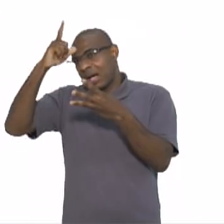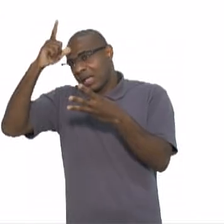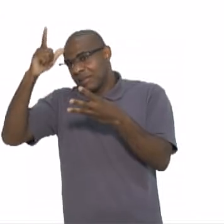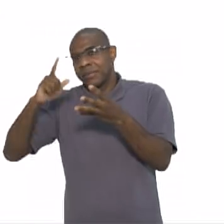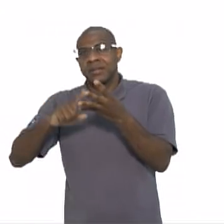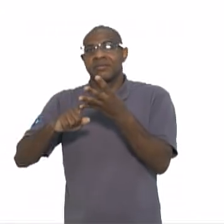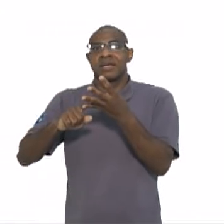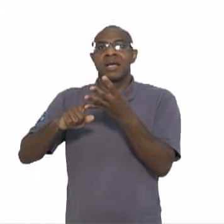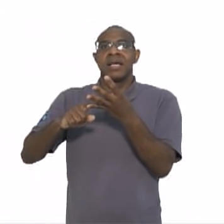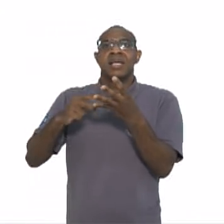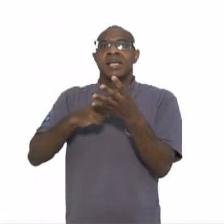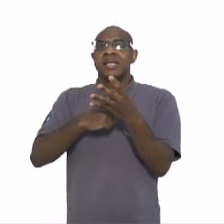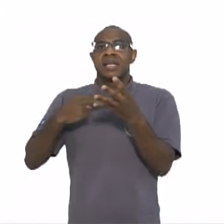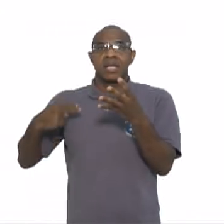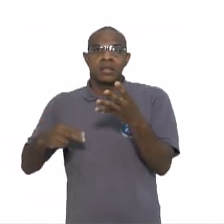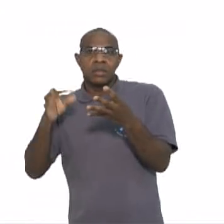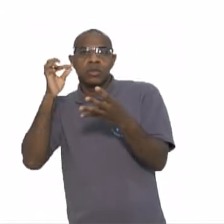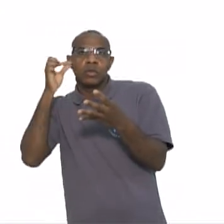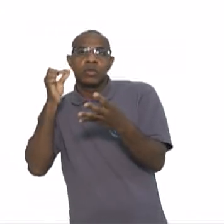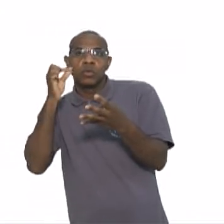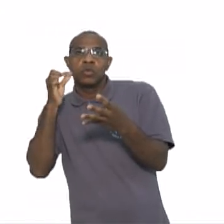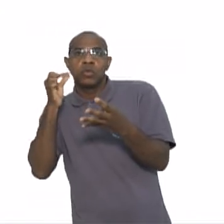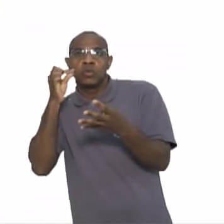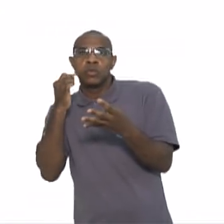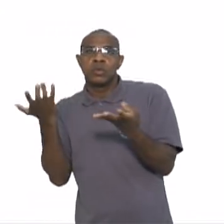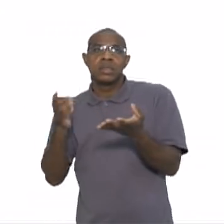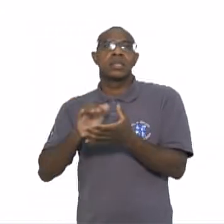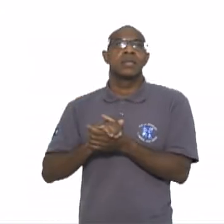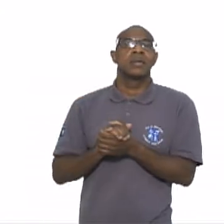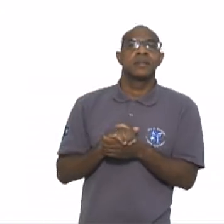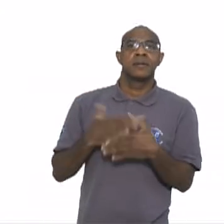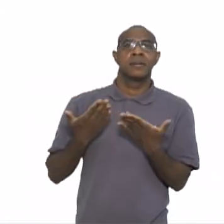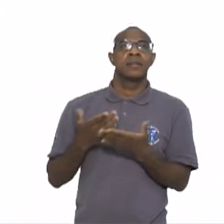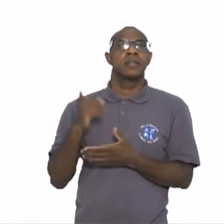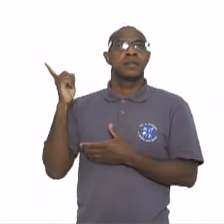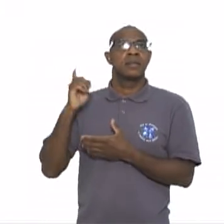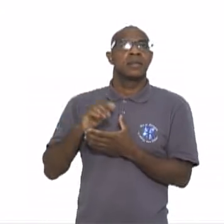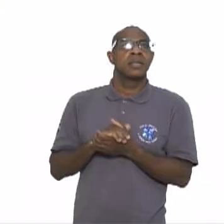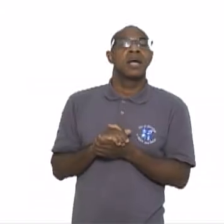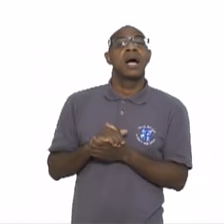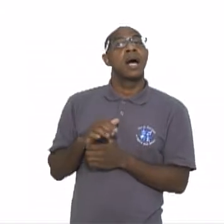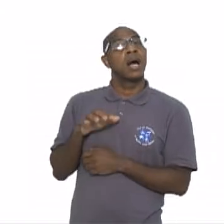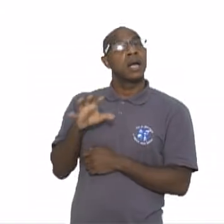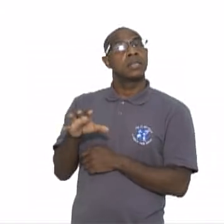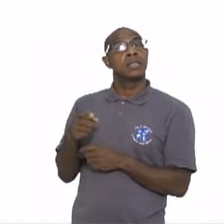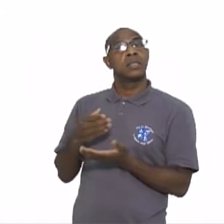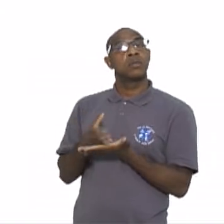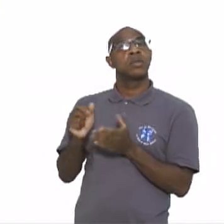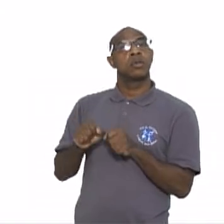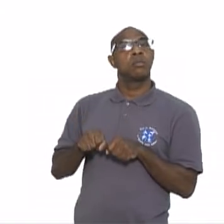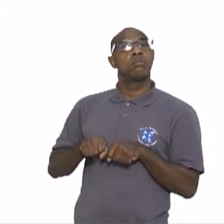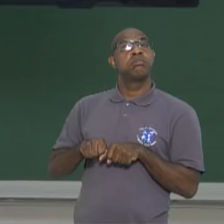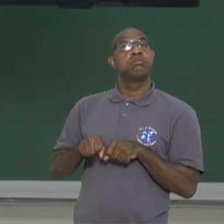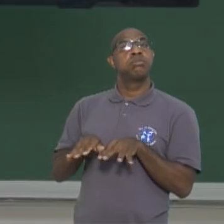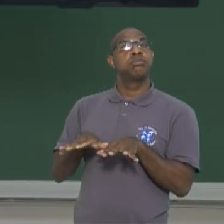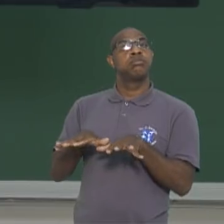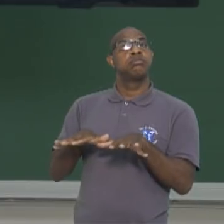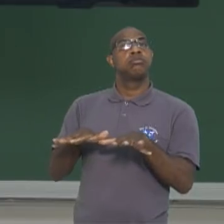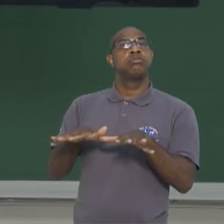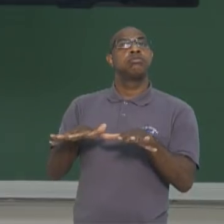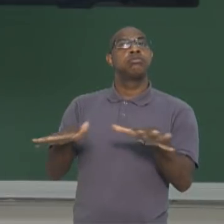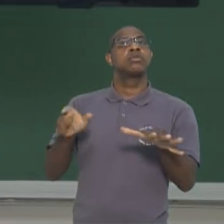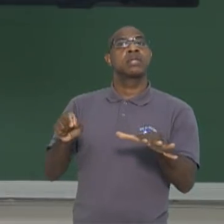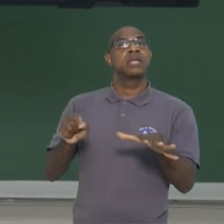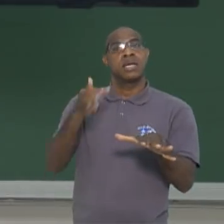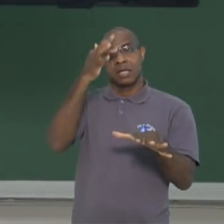das tribos francos trouxe coesão para esse povo, que são os francos. Assim começou uma expansão franca em cima dos outros